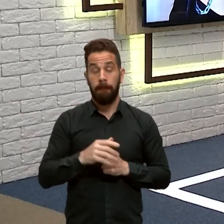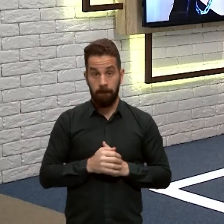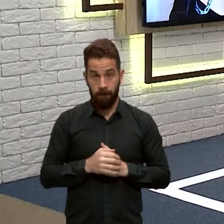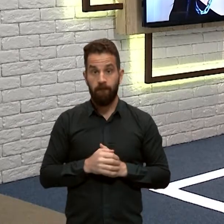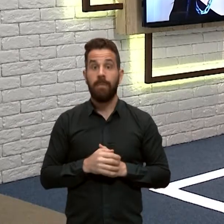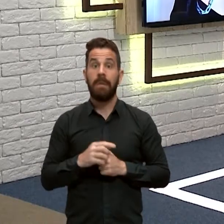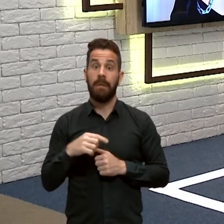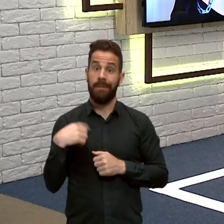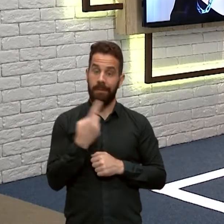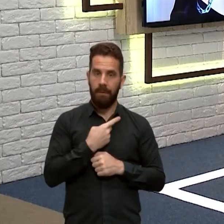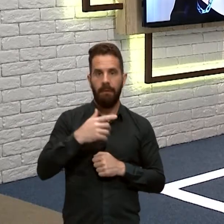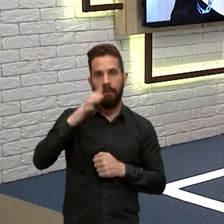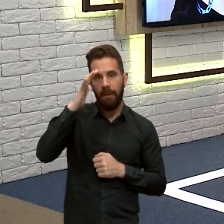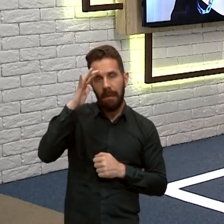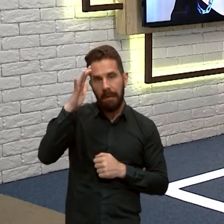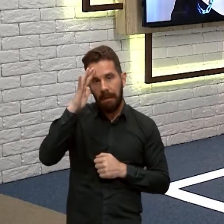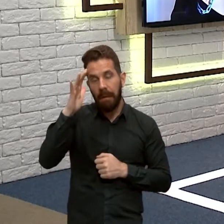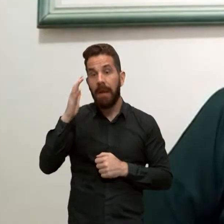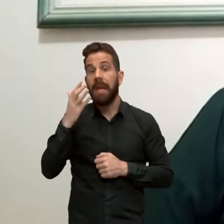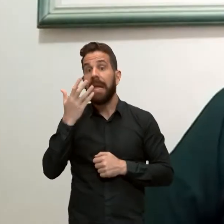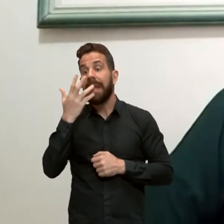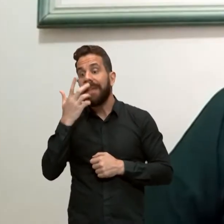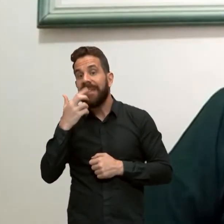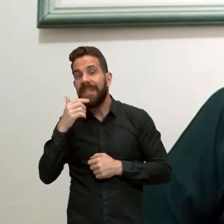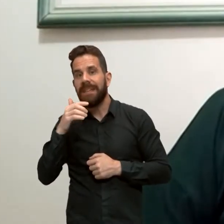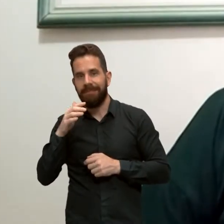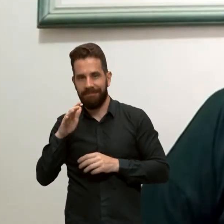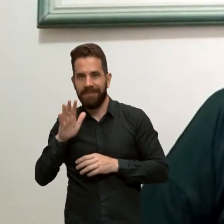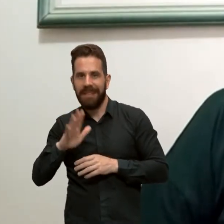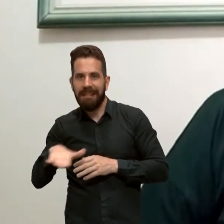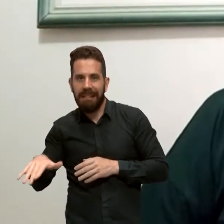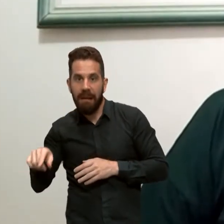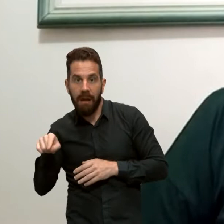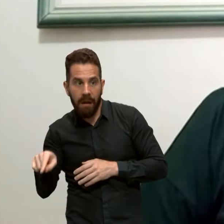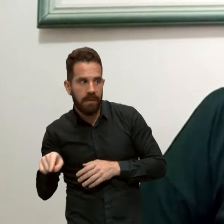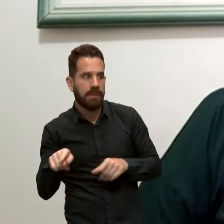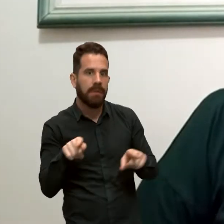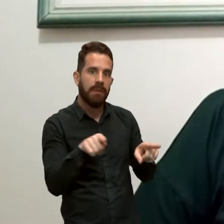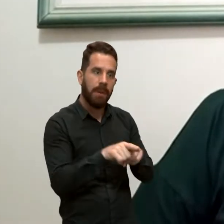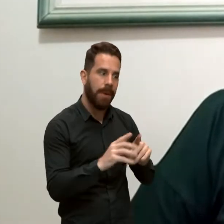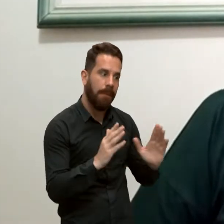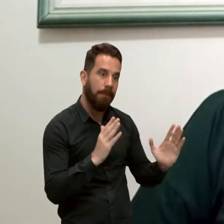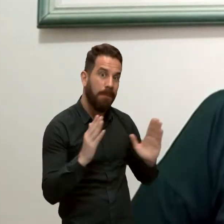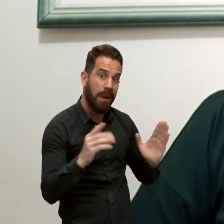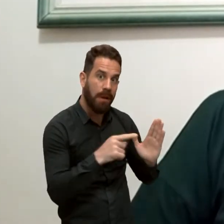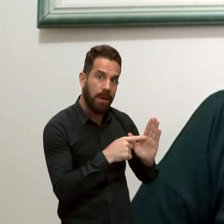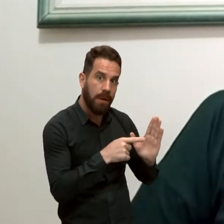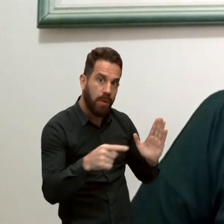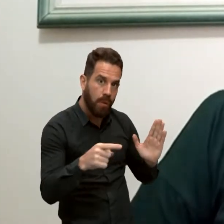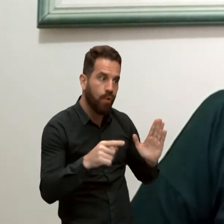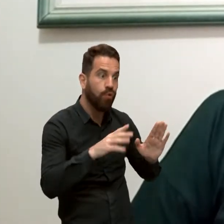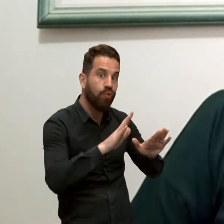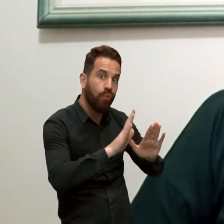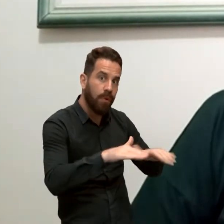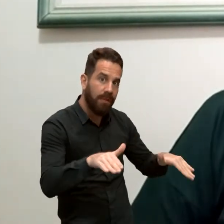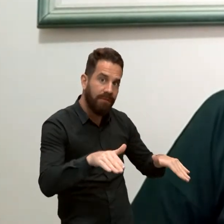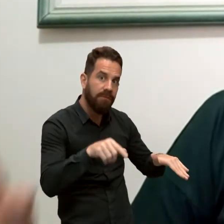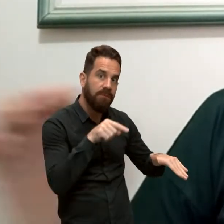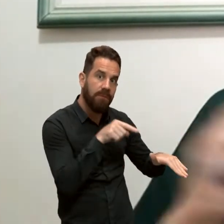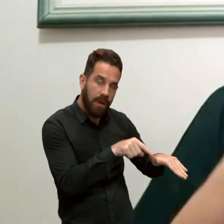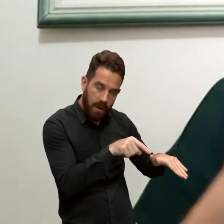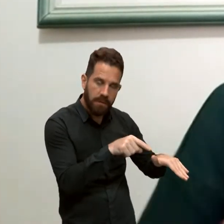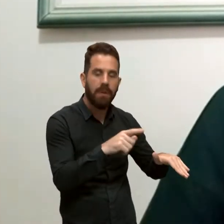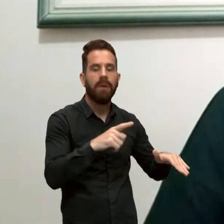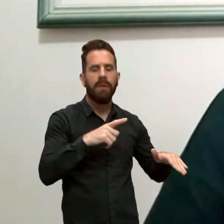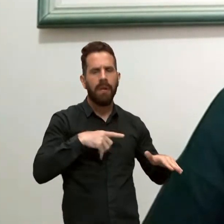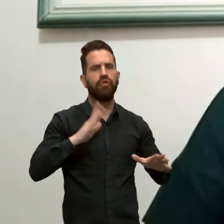de criança e infância, ela foi sendo alterada, né, ao longo da história. Então, isso está relacionado